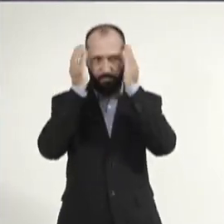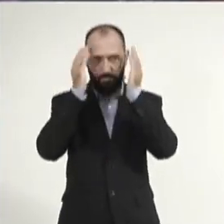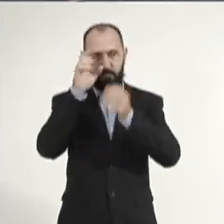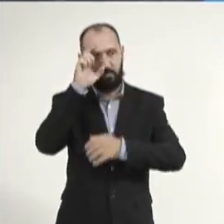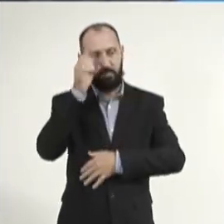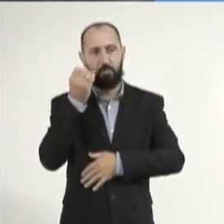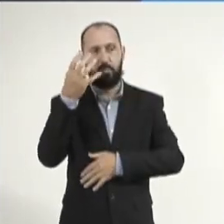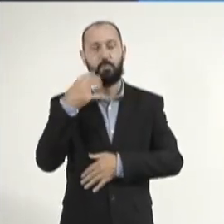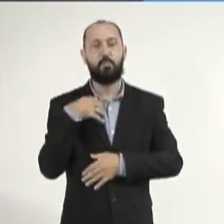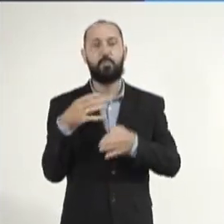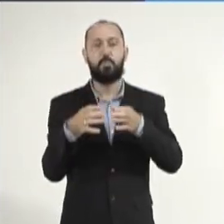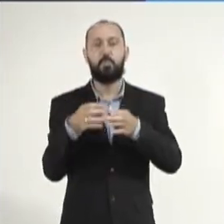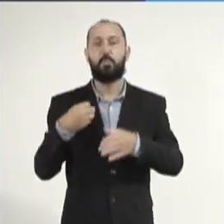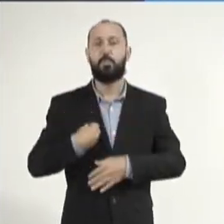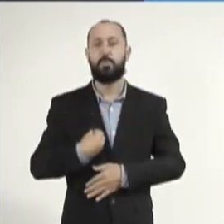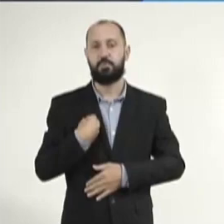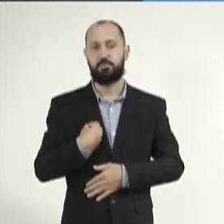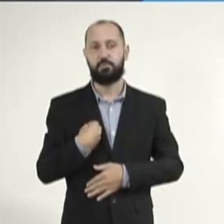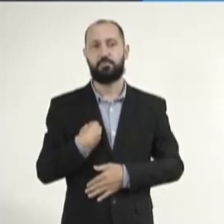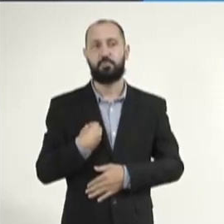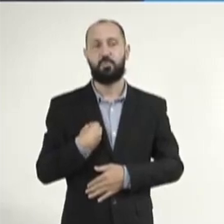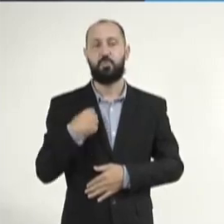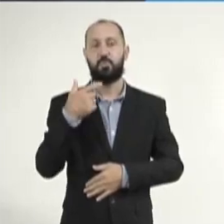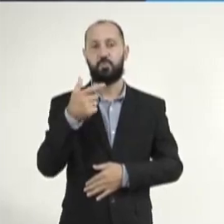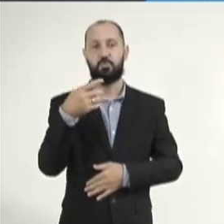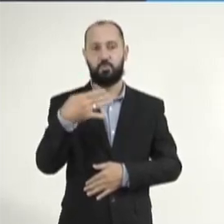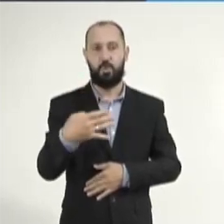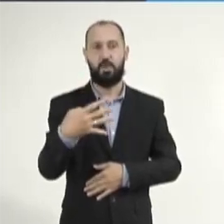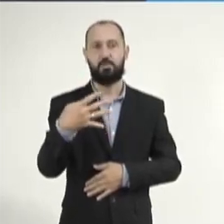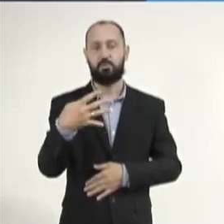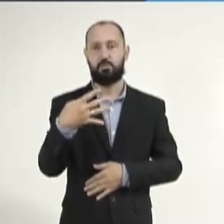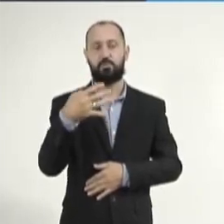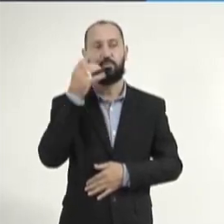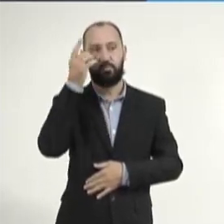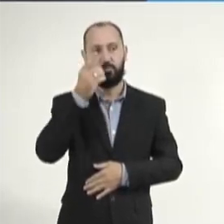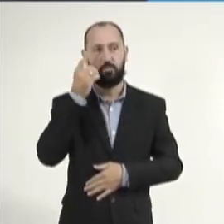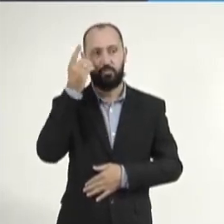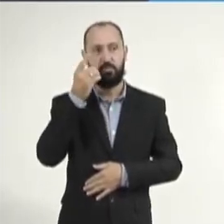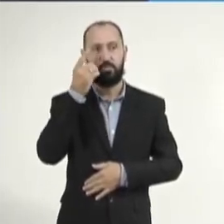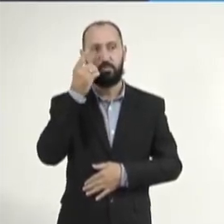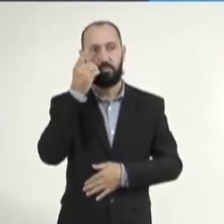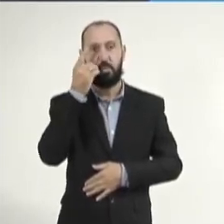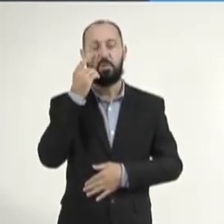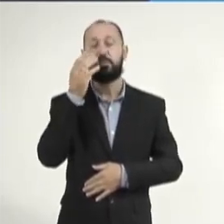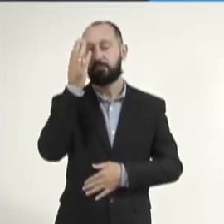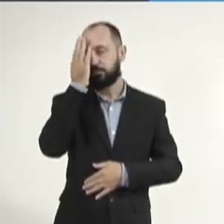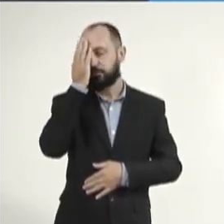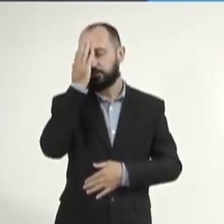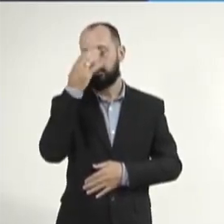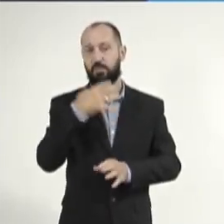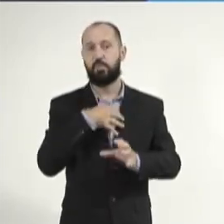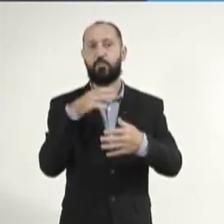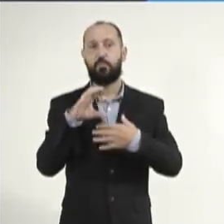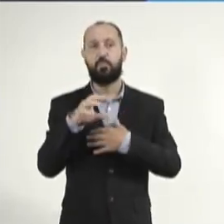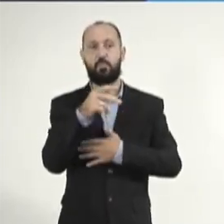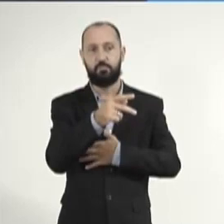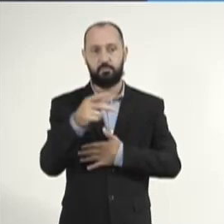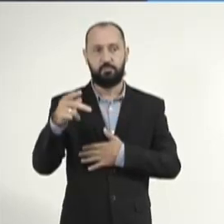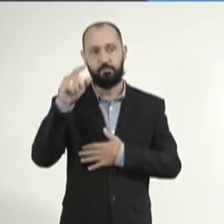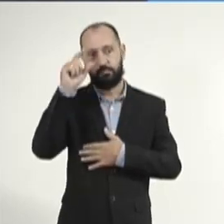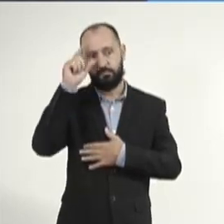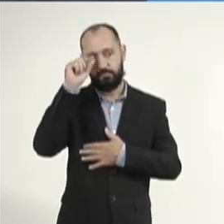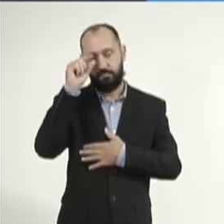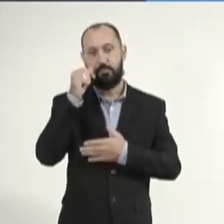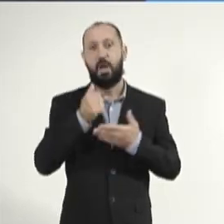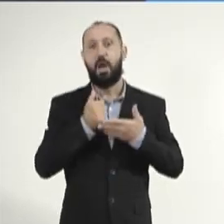que participaram da comissão, dizer que os 24 deputados dessa casa estão muito sensíveis e o presidente Gerson